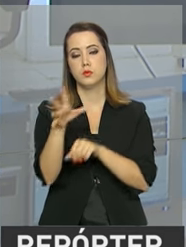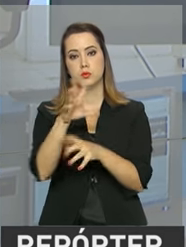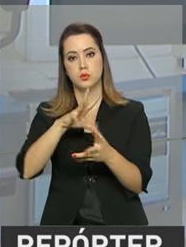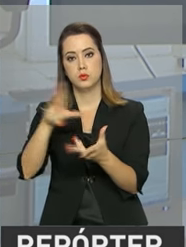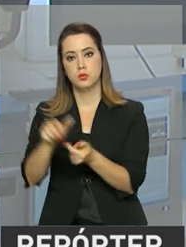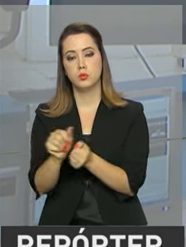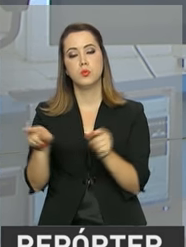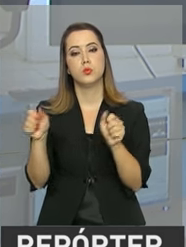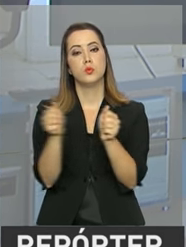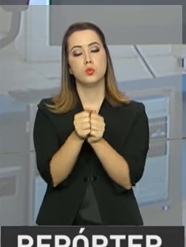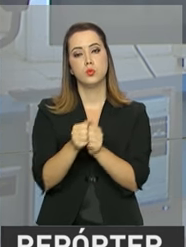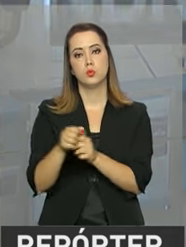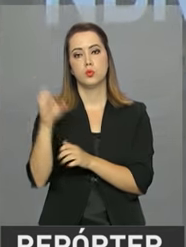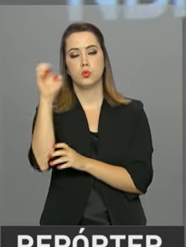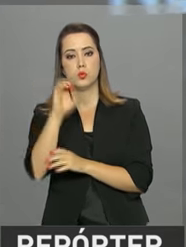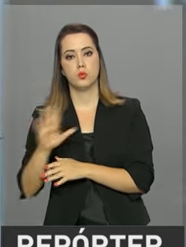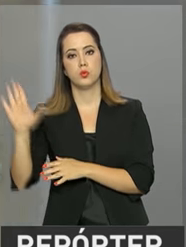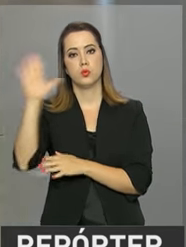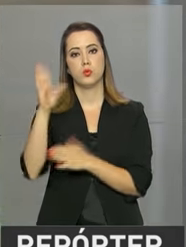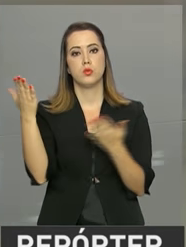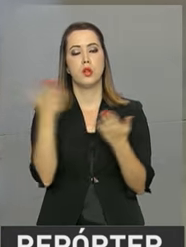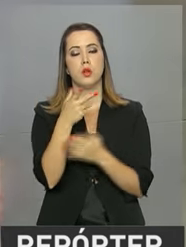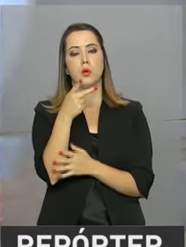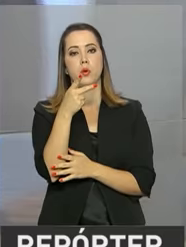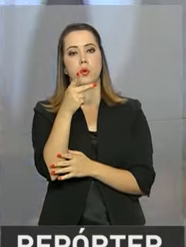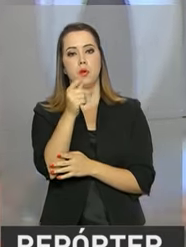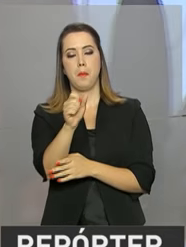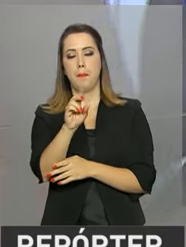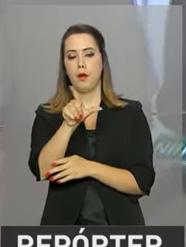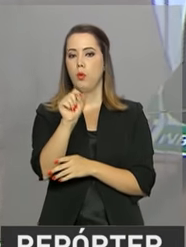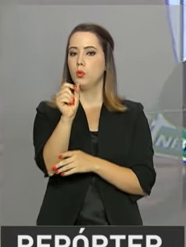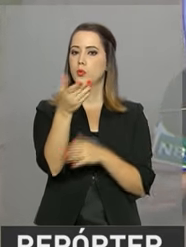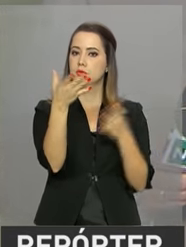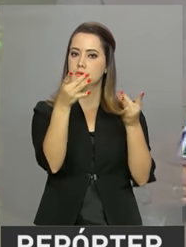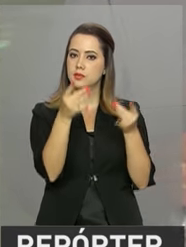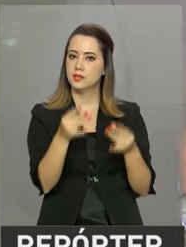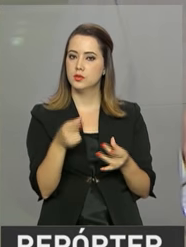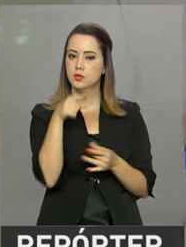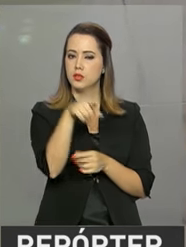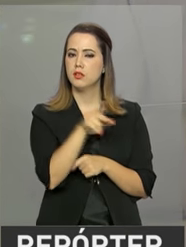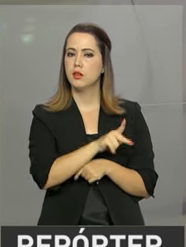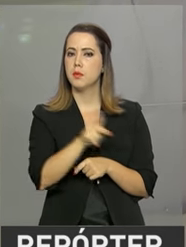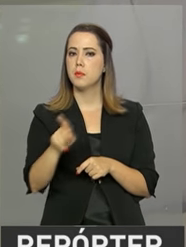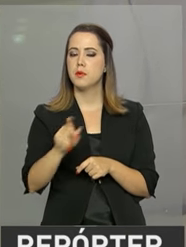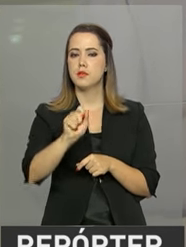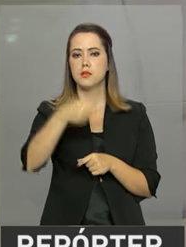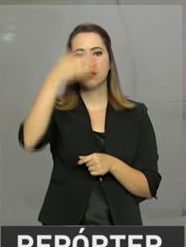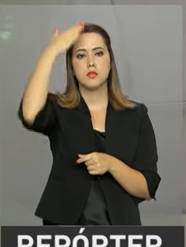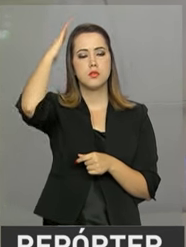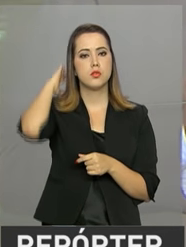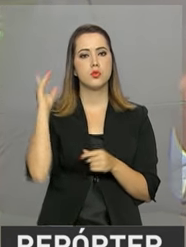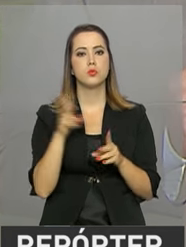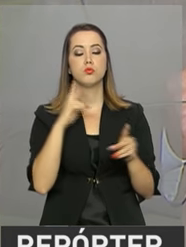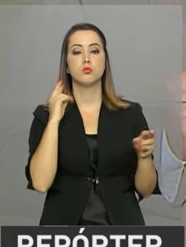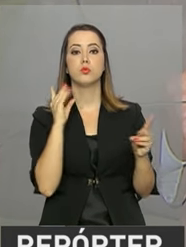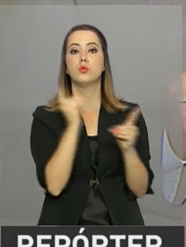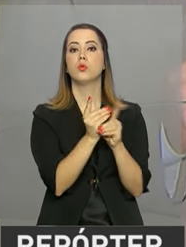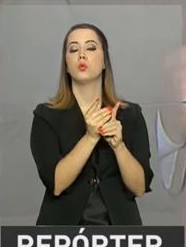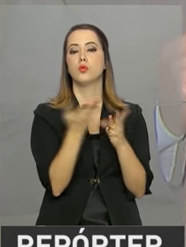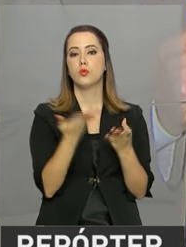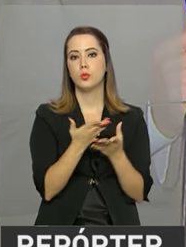encontros bilaterais. Eu vou conversar com o Paulo Lasálvia, que vai dizer para a gente com quem o presidente Michel Temer vai se encontrar. Olá,